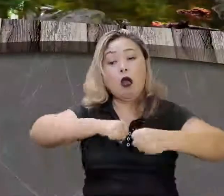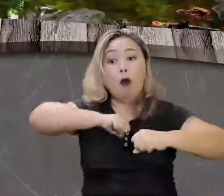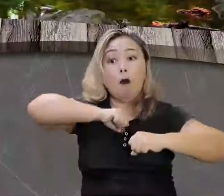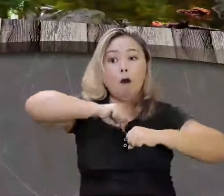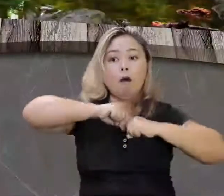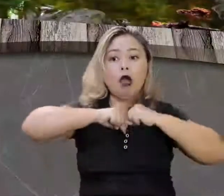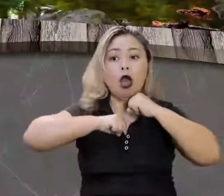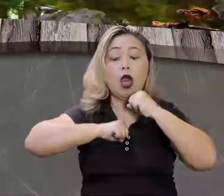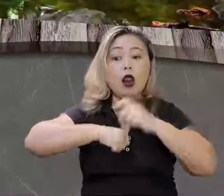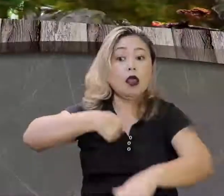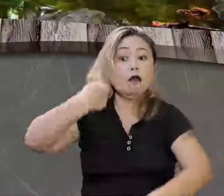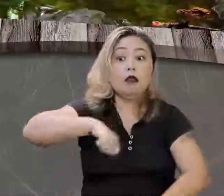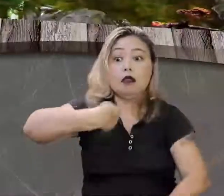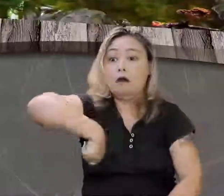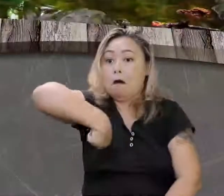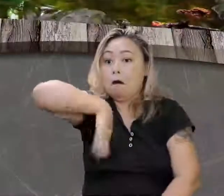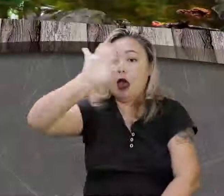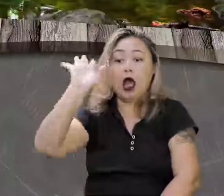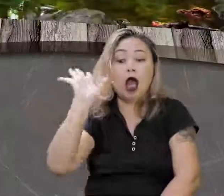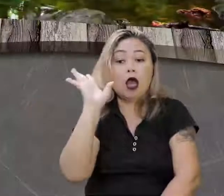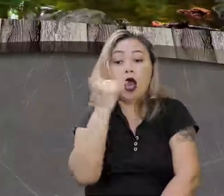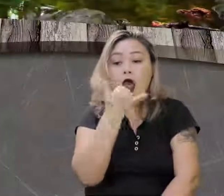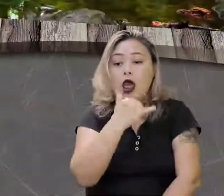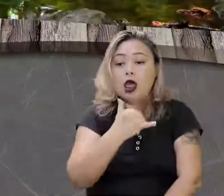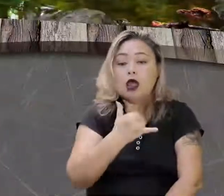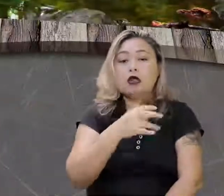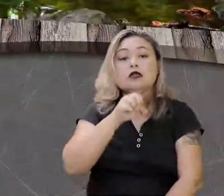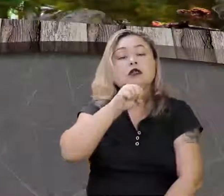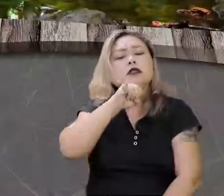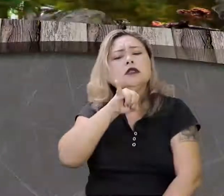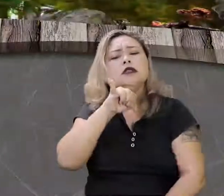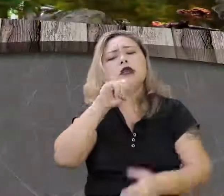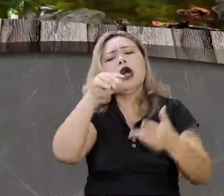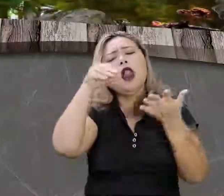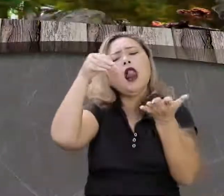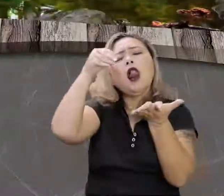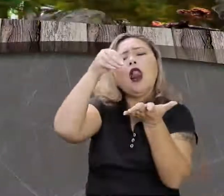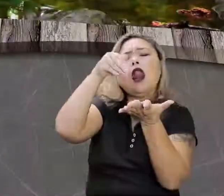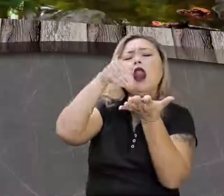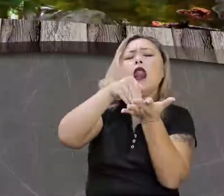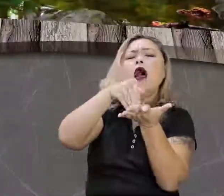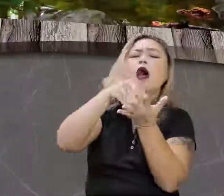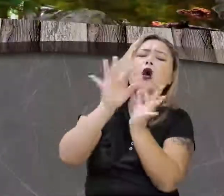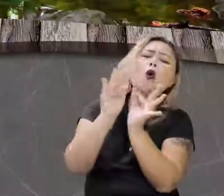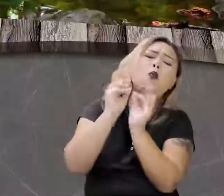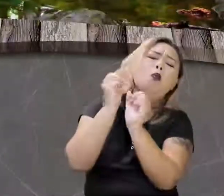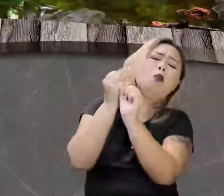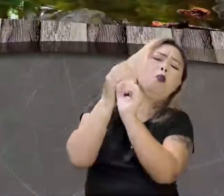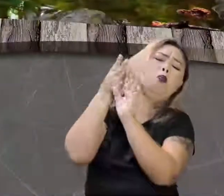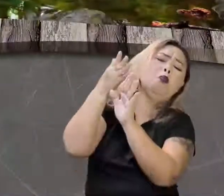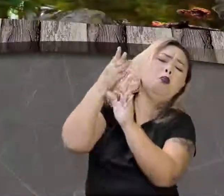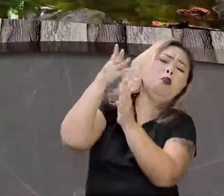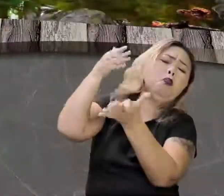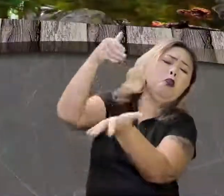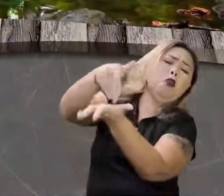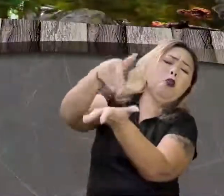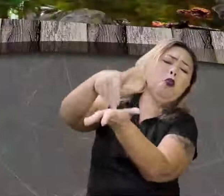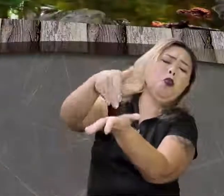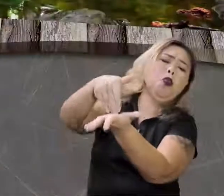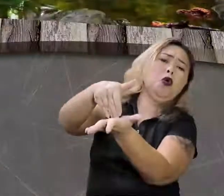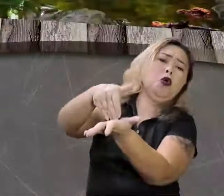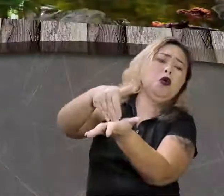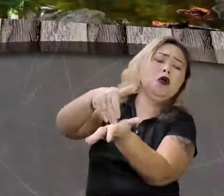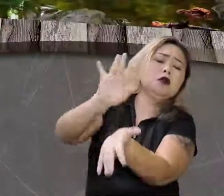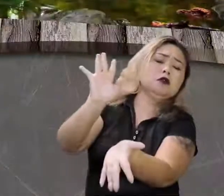precisam de quê? Muita energia. Se eles ficarem lá no rabinho da fila, igual aquele pessoal para